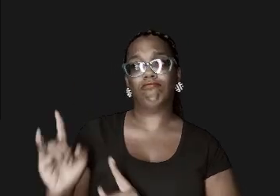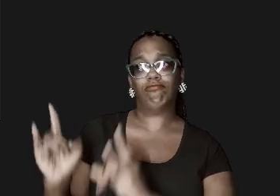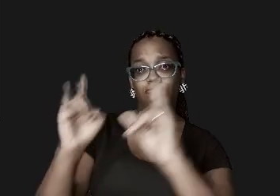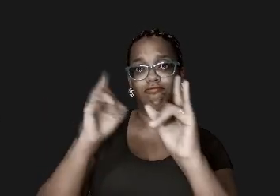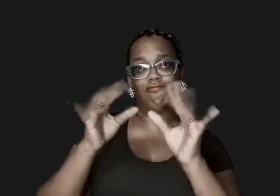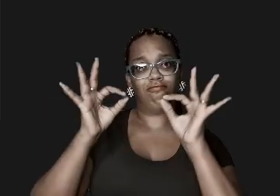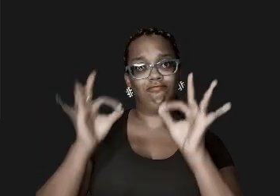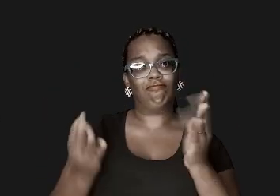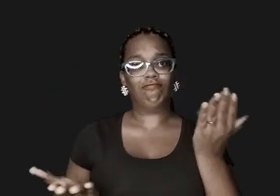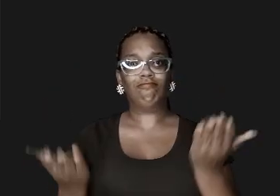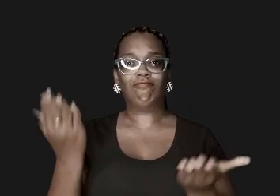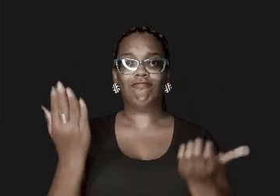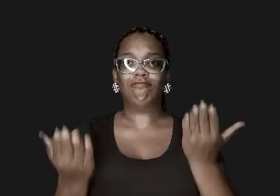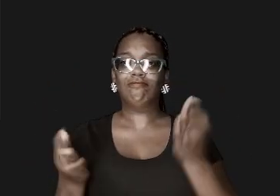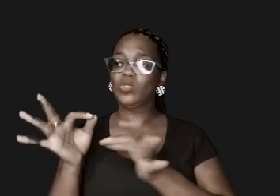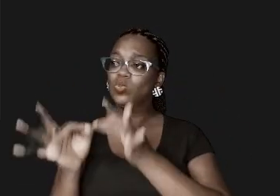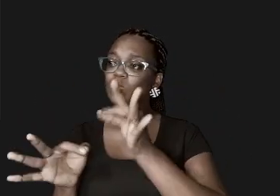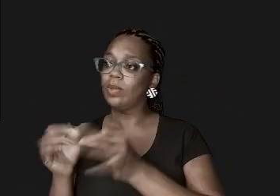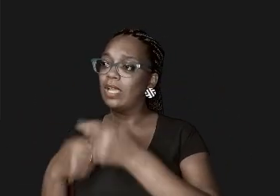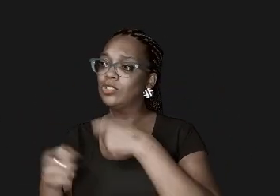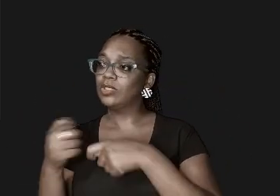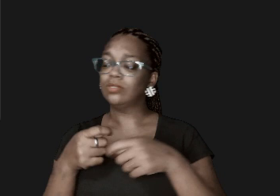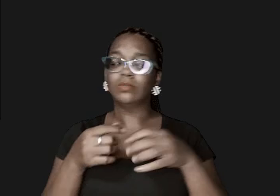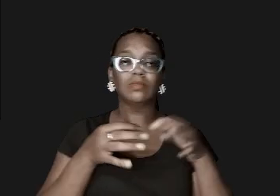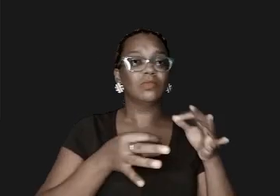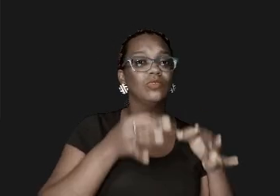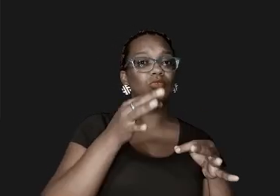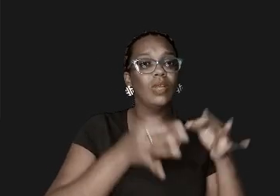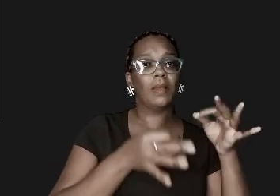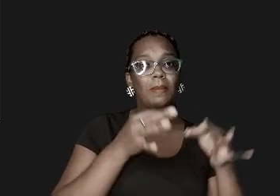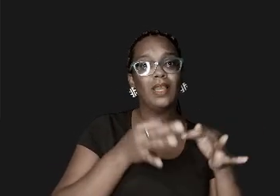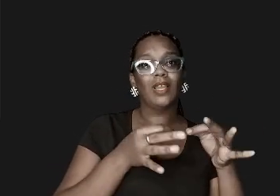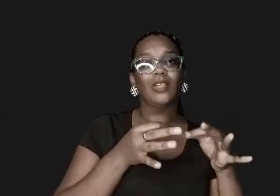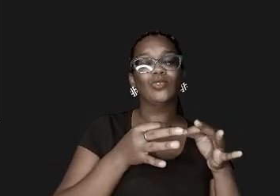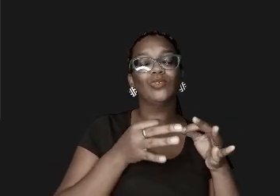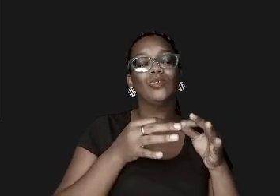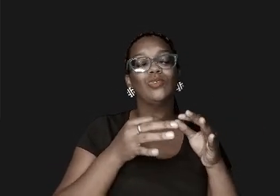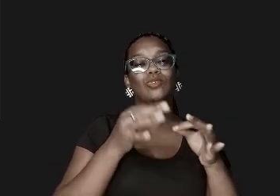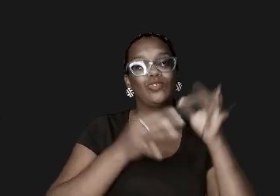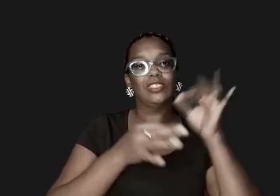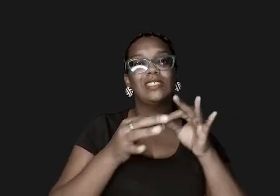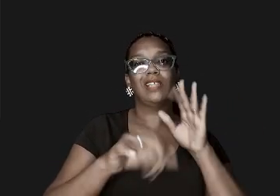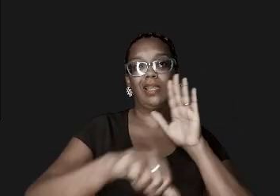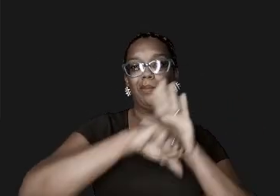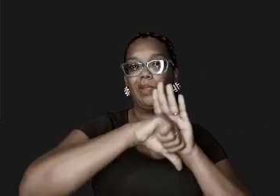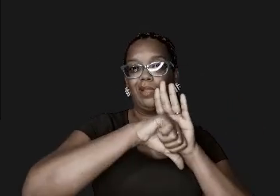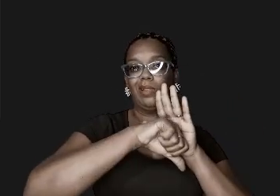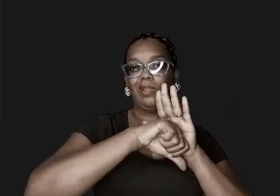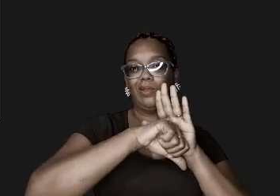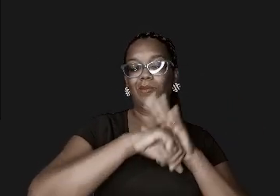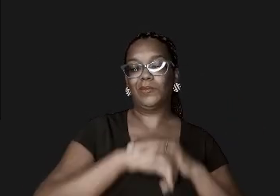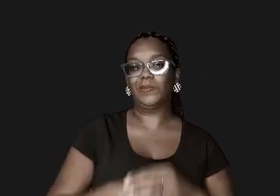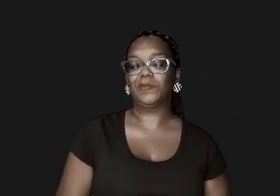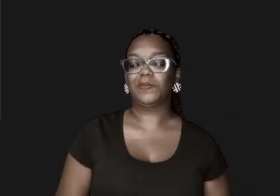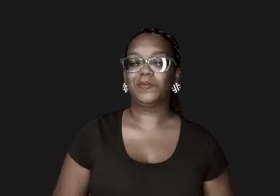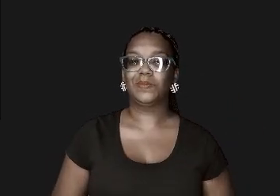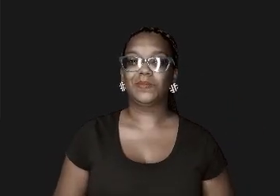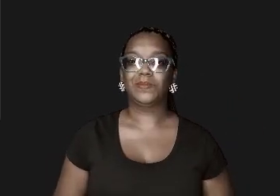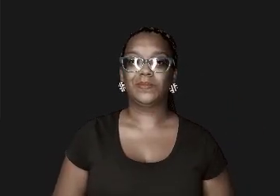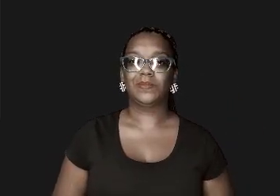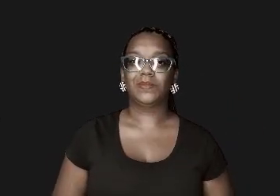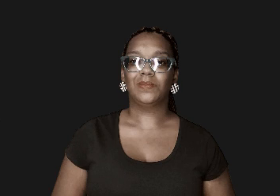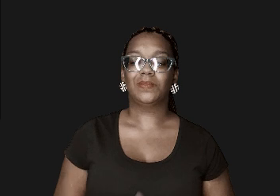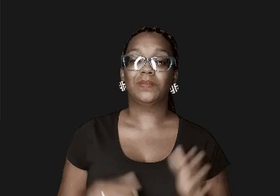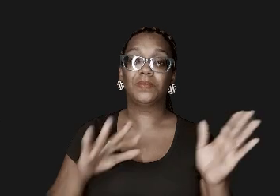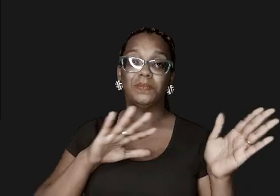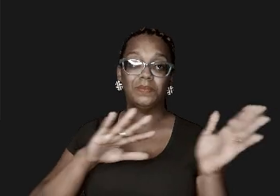arcabouço normativo e da jurisprudência da comissão de valores mobiliários e era o fiel da balança tanto o julgamento administrativo contra